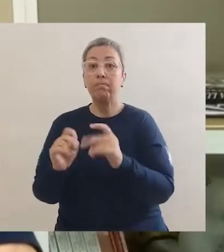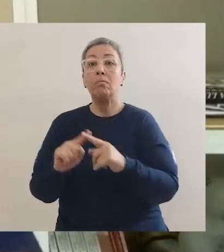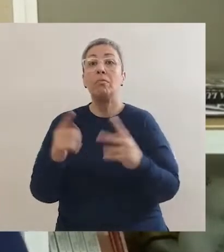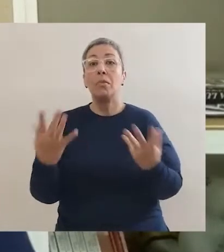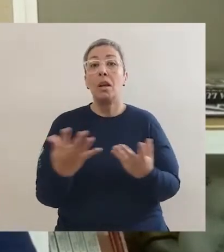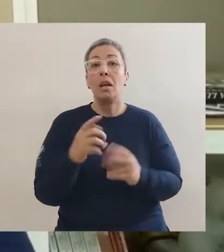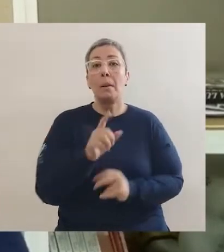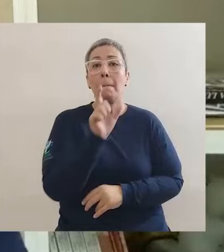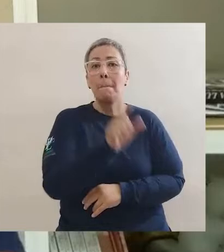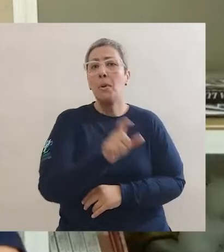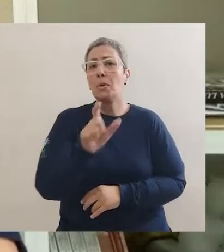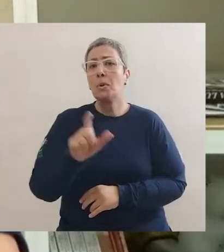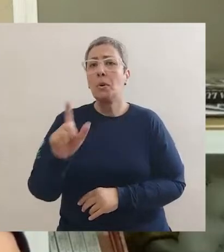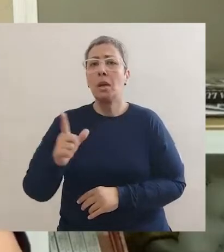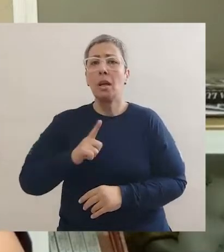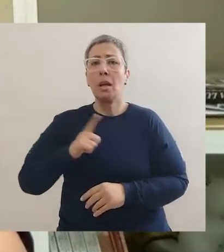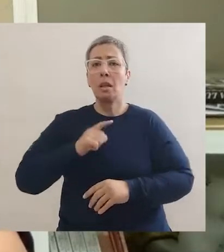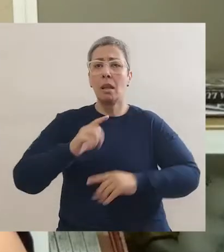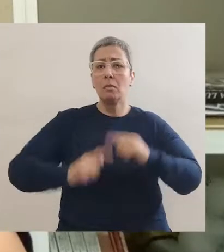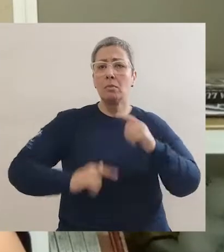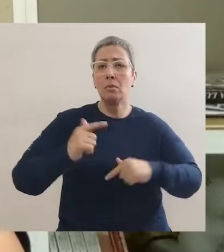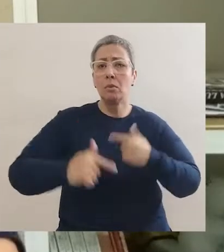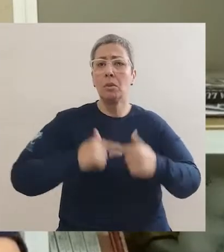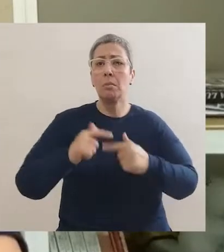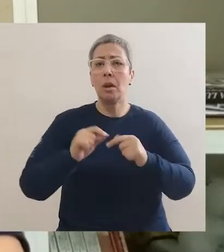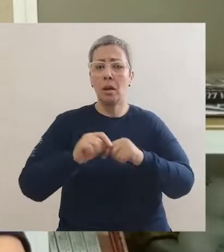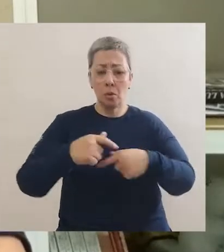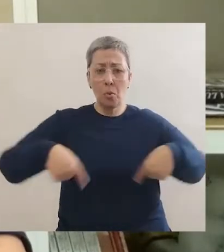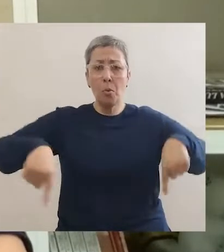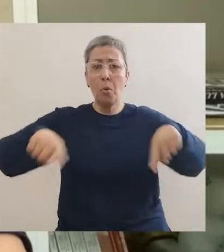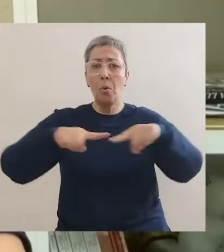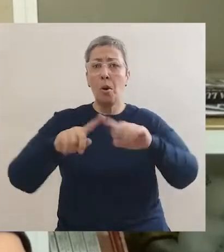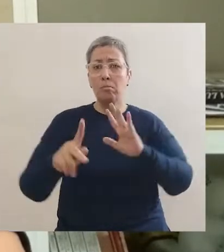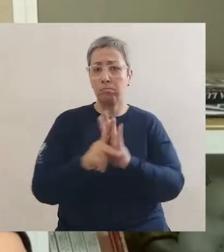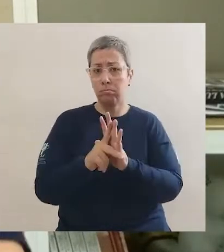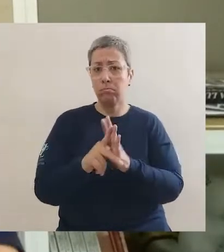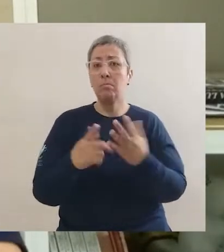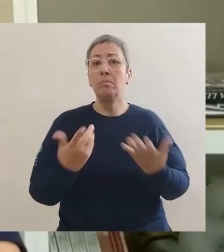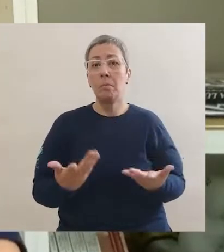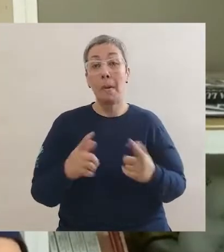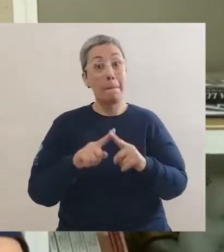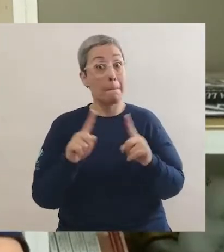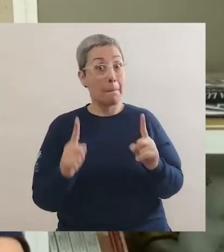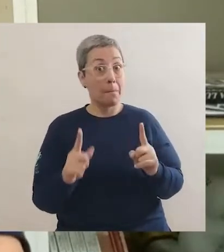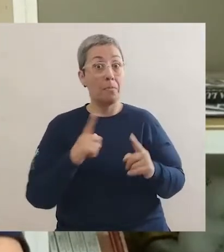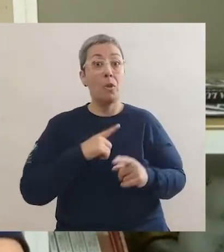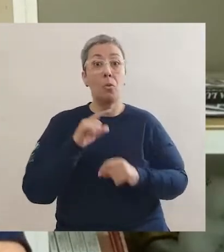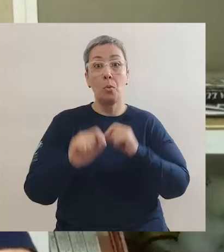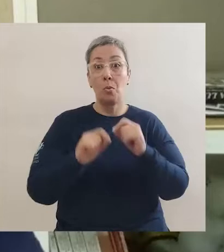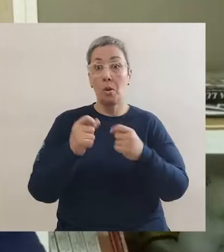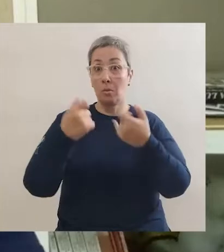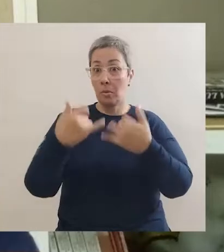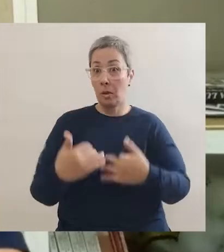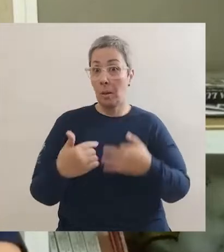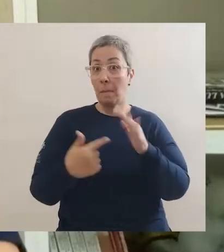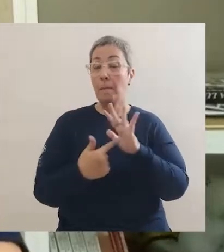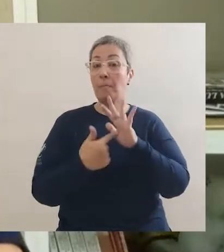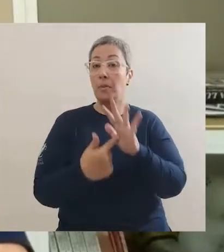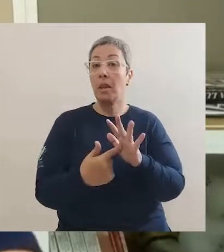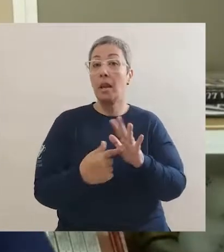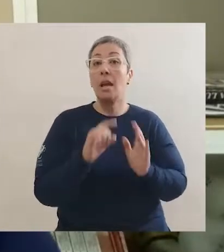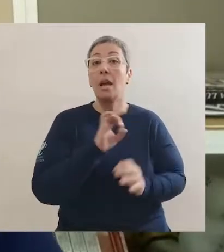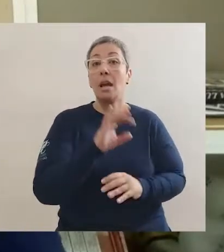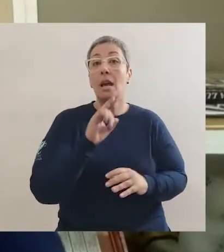outros. Assim, os povos indígenas são considerados um dos primeiros povos a habitar o território